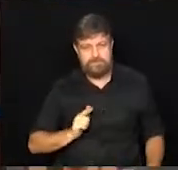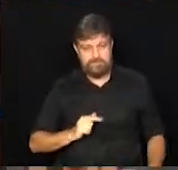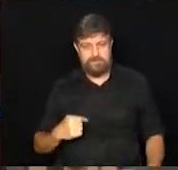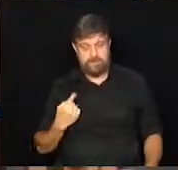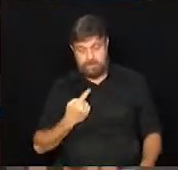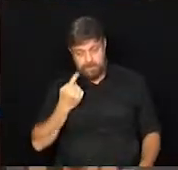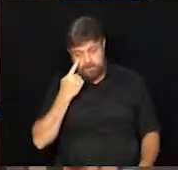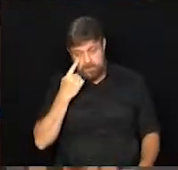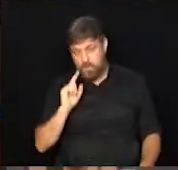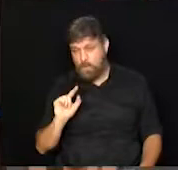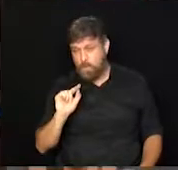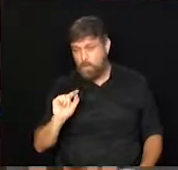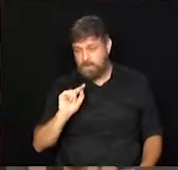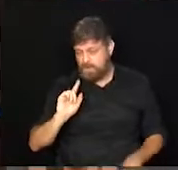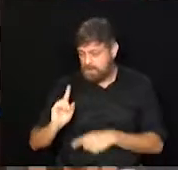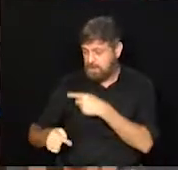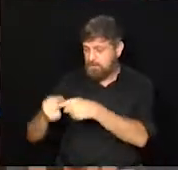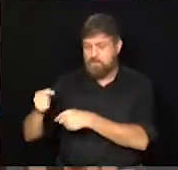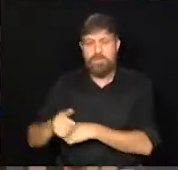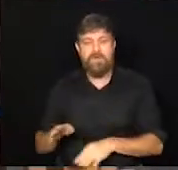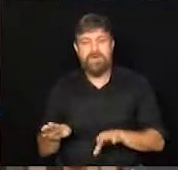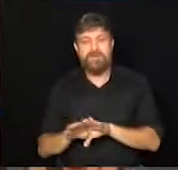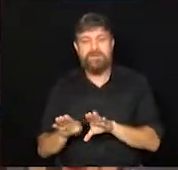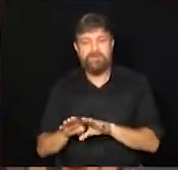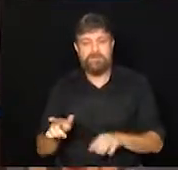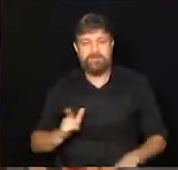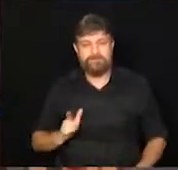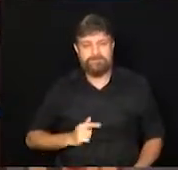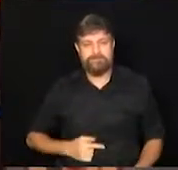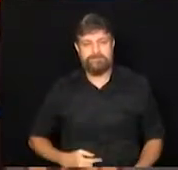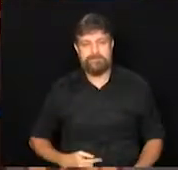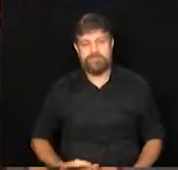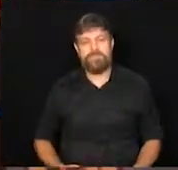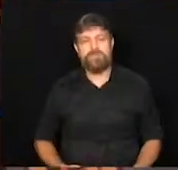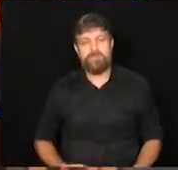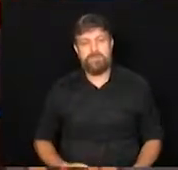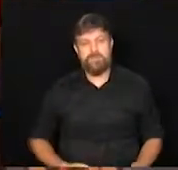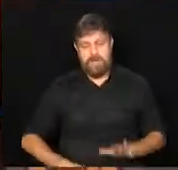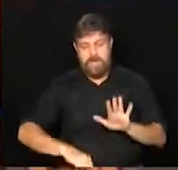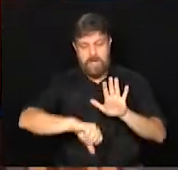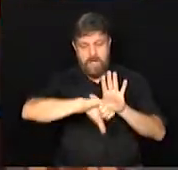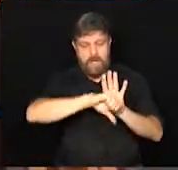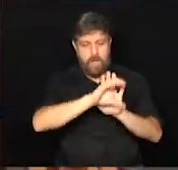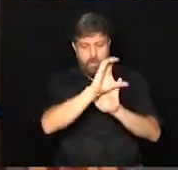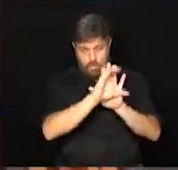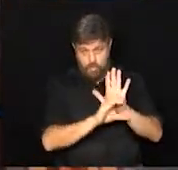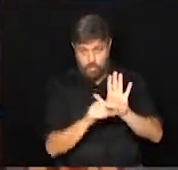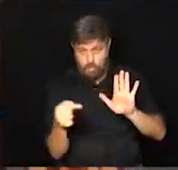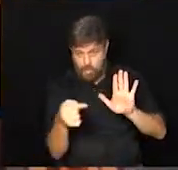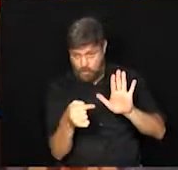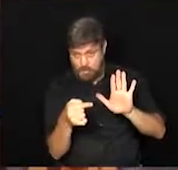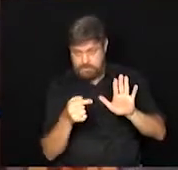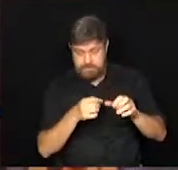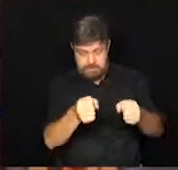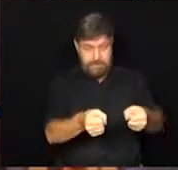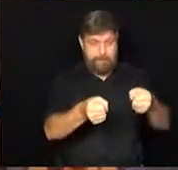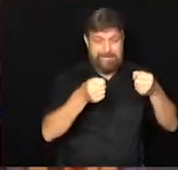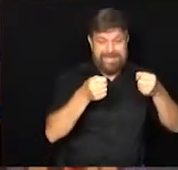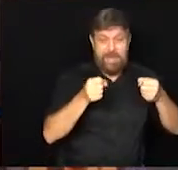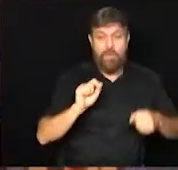vê também é a inclusão da violência psicológica no Código Penal. Isso é muito importante, porque,